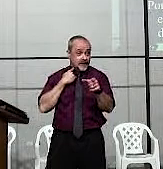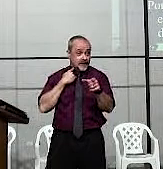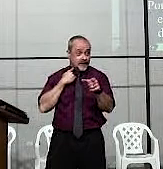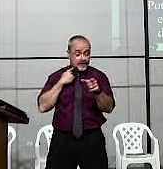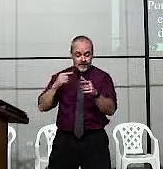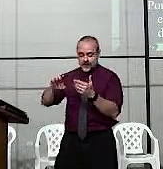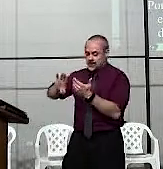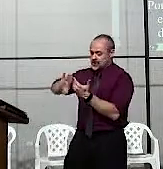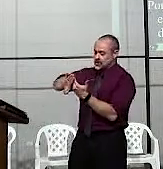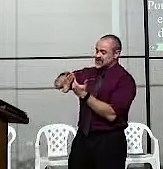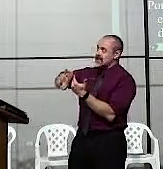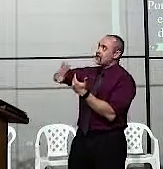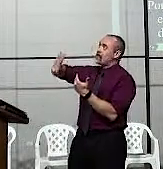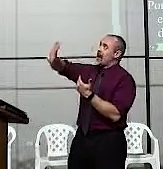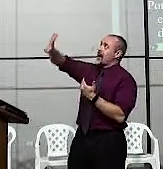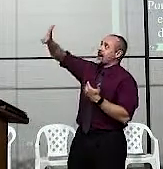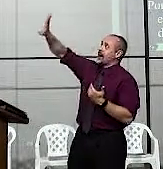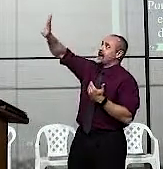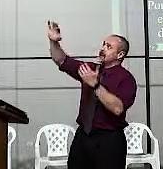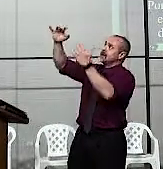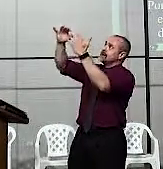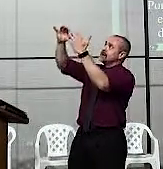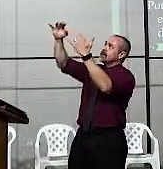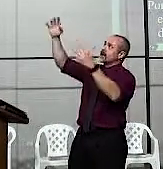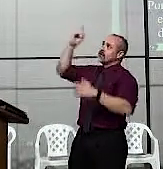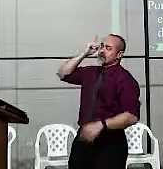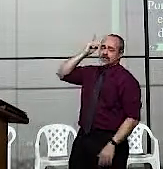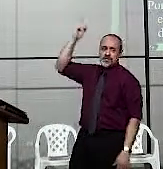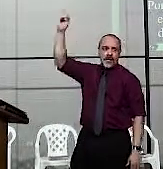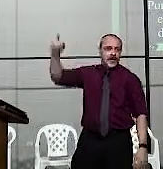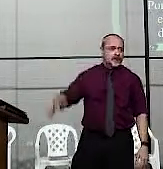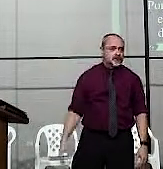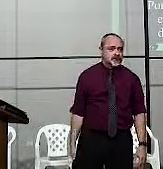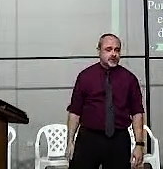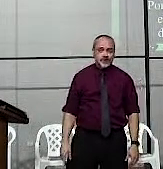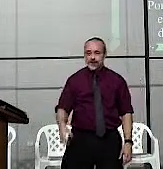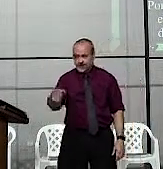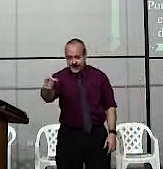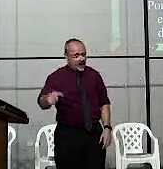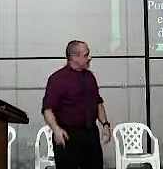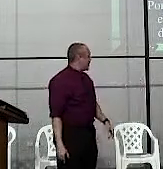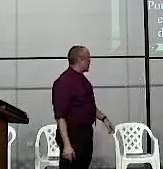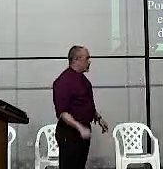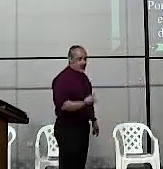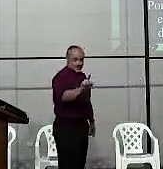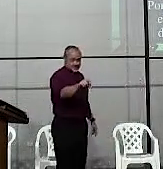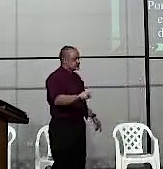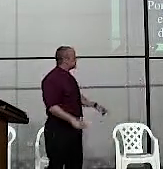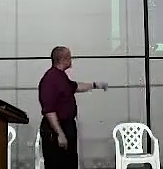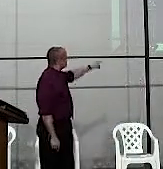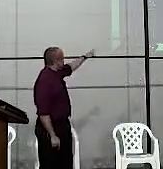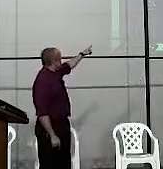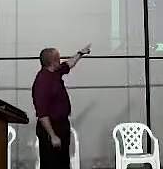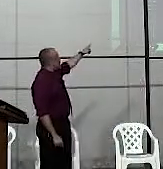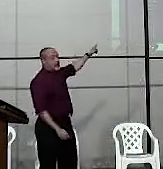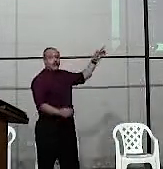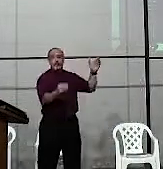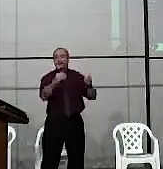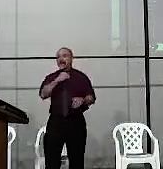sujeira, nos separa da glória de Deus. Que ele falou,